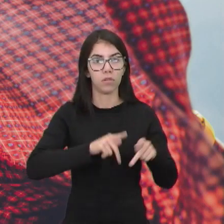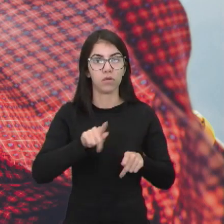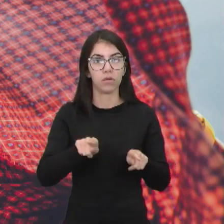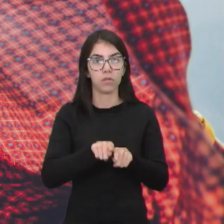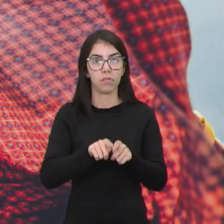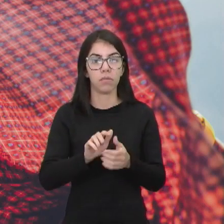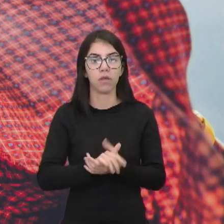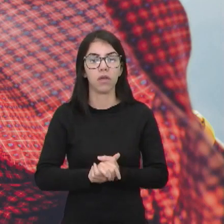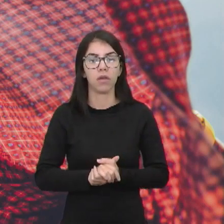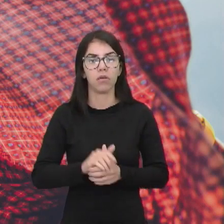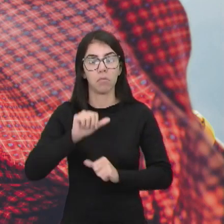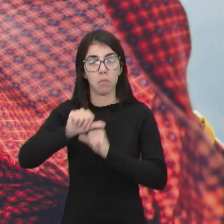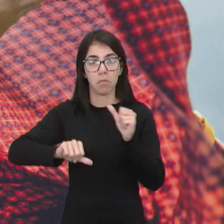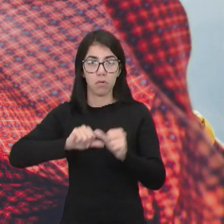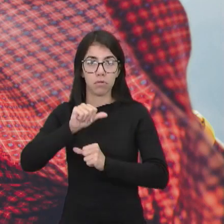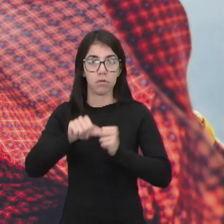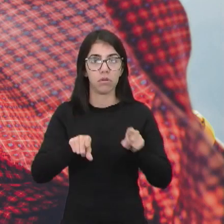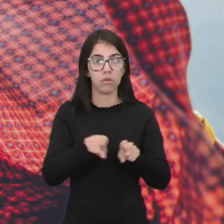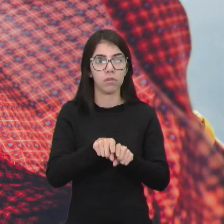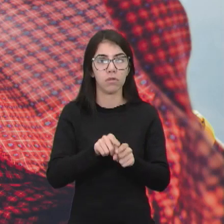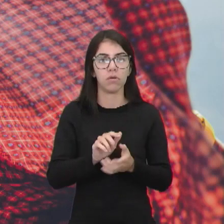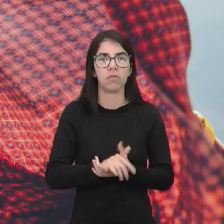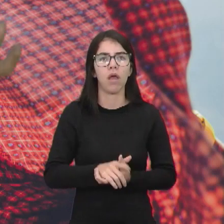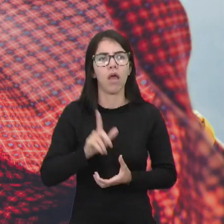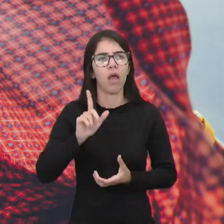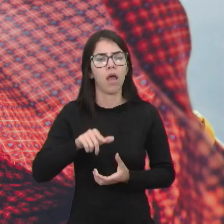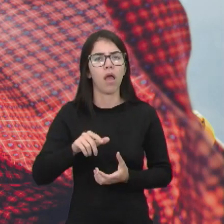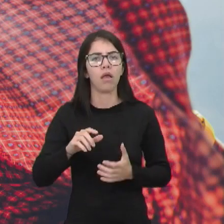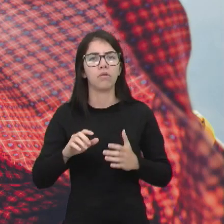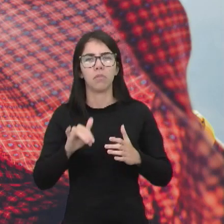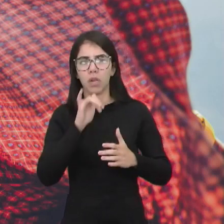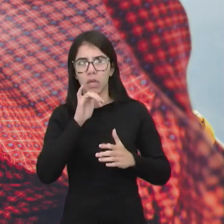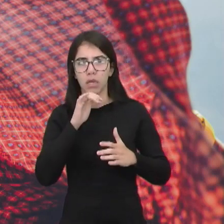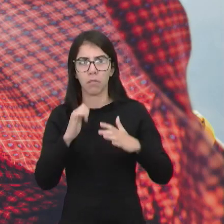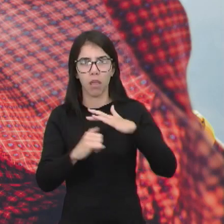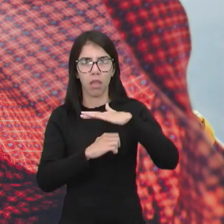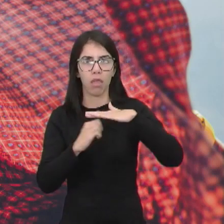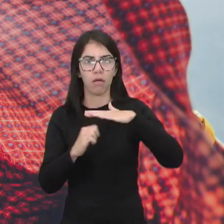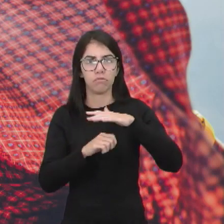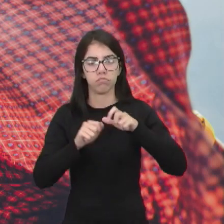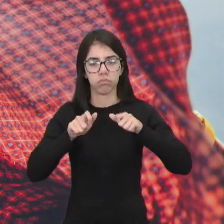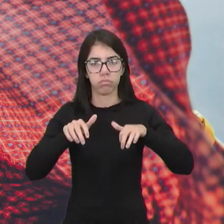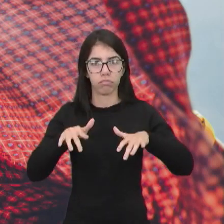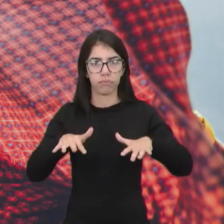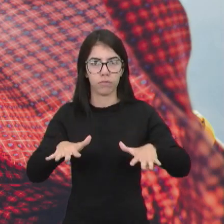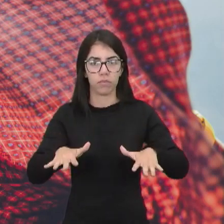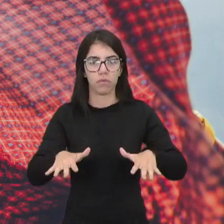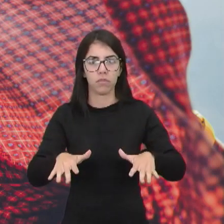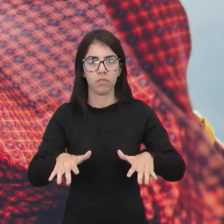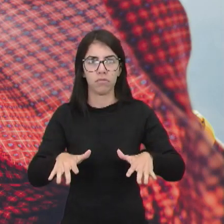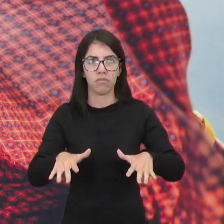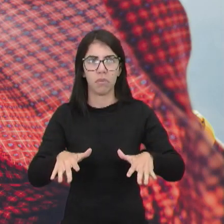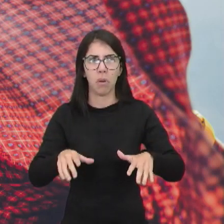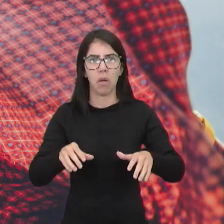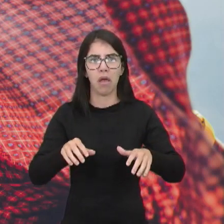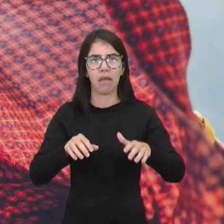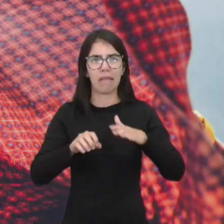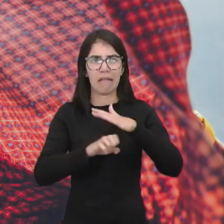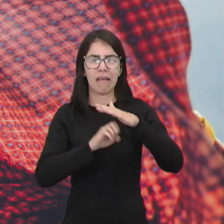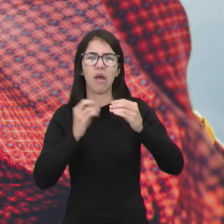portugueses acabaram transformando isso no comércio mundial, e eu estou falando exatamente, né, da escravidão.